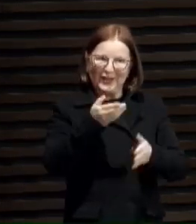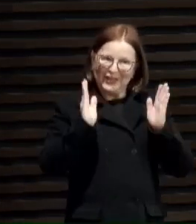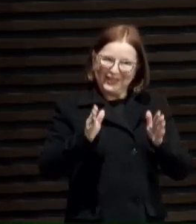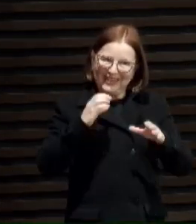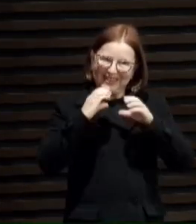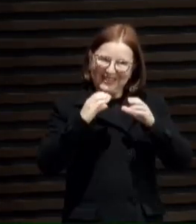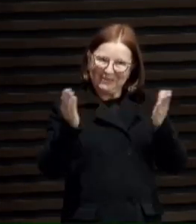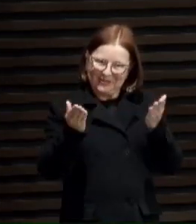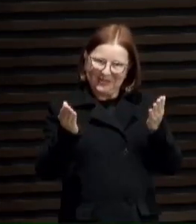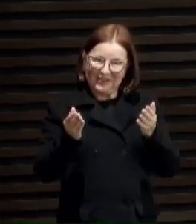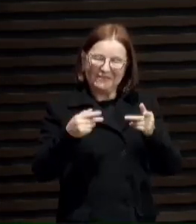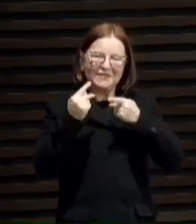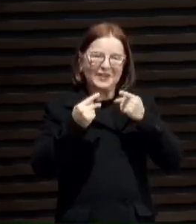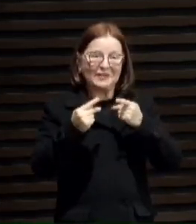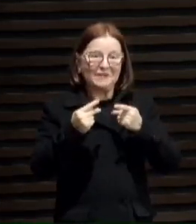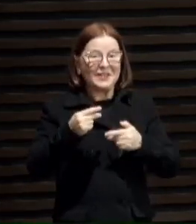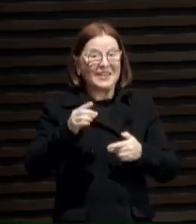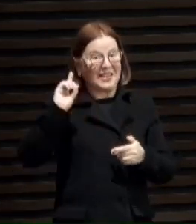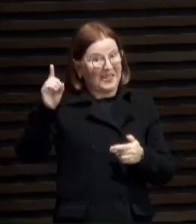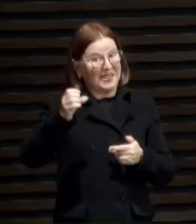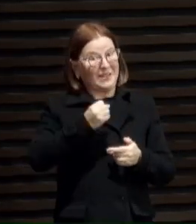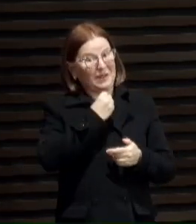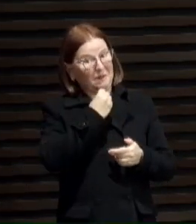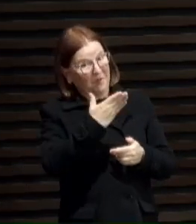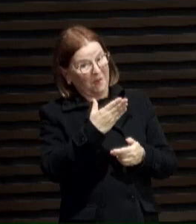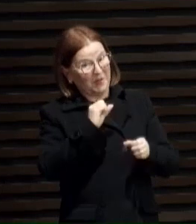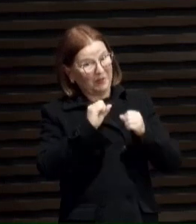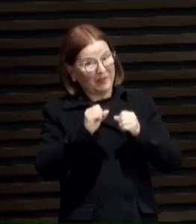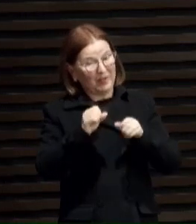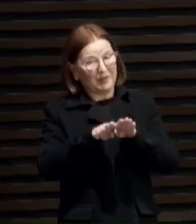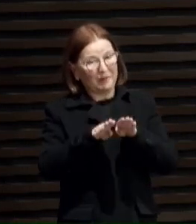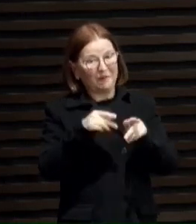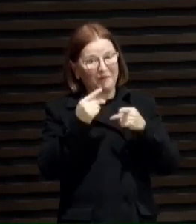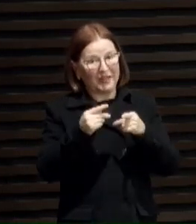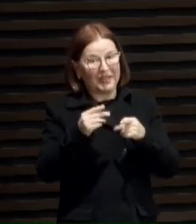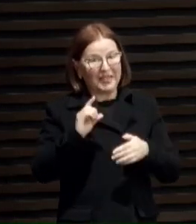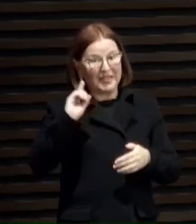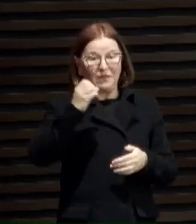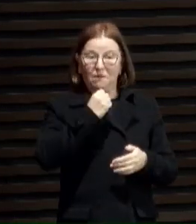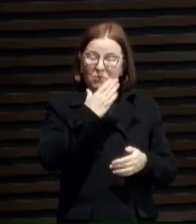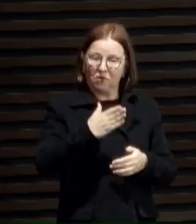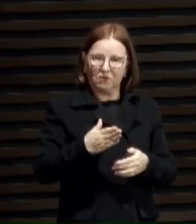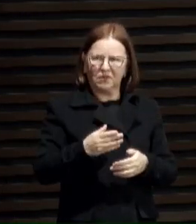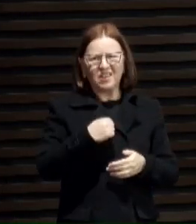o Salmo também, o Senhor é bom, eu fiquei pensando, Deus é bom, e eu?